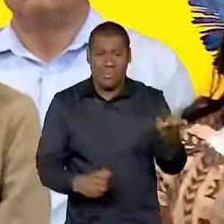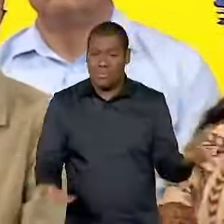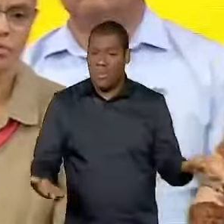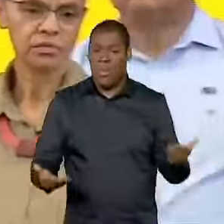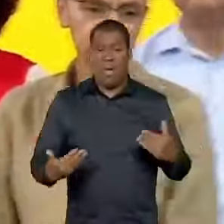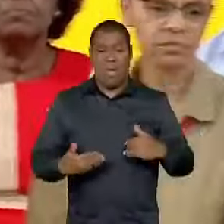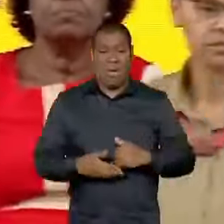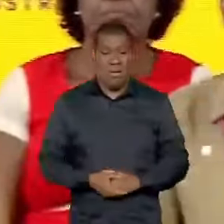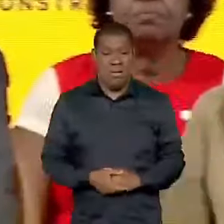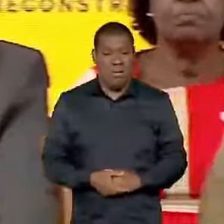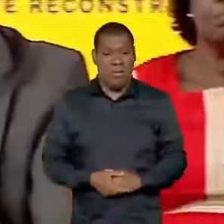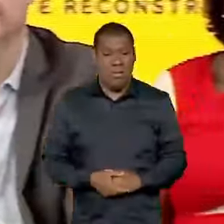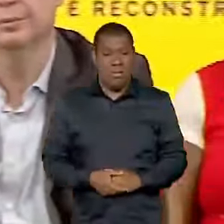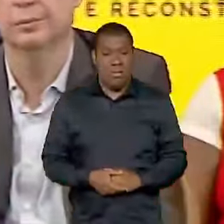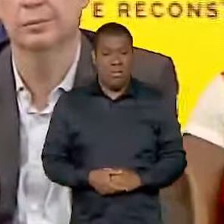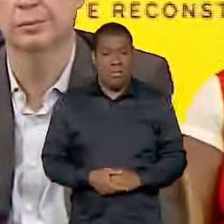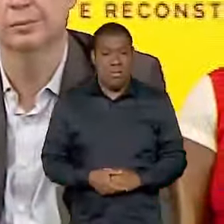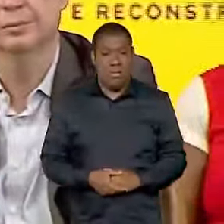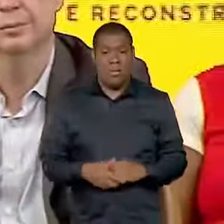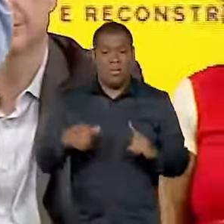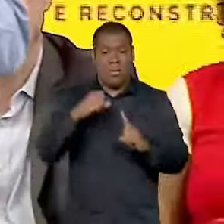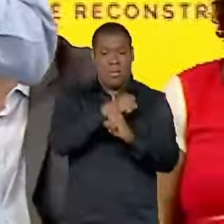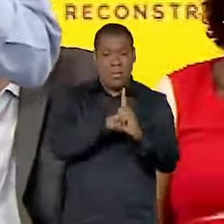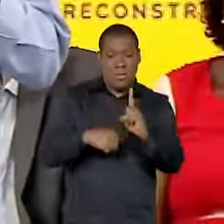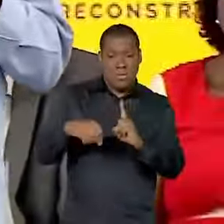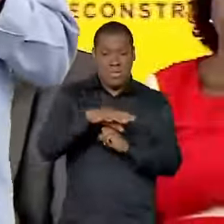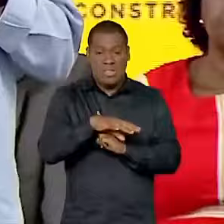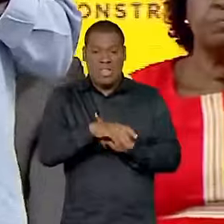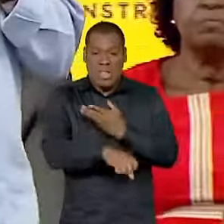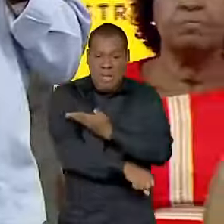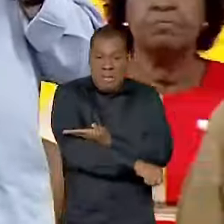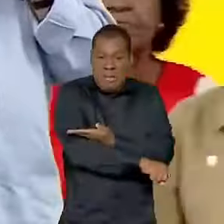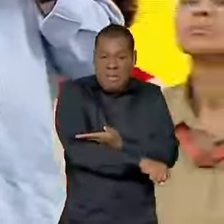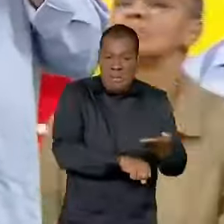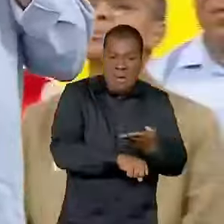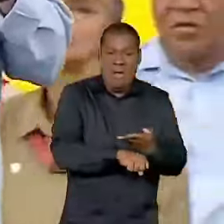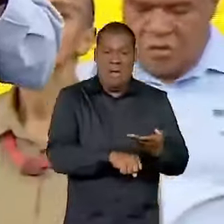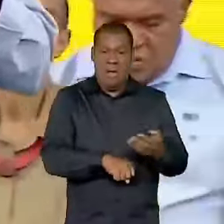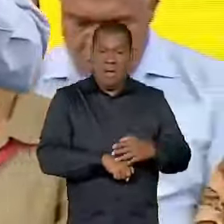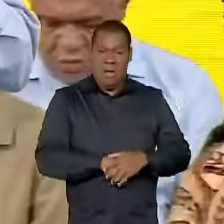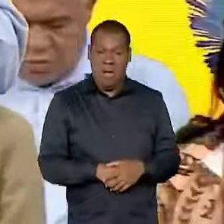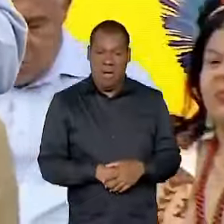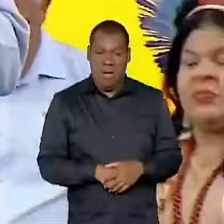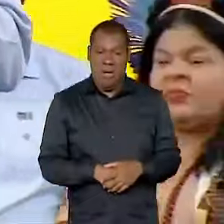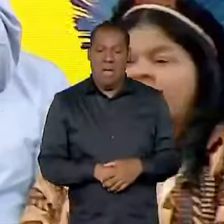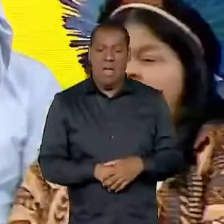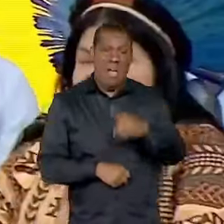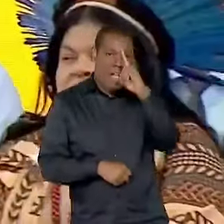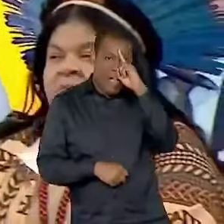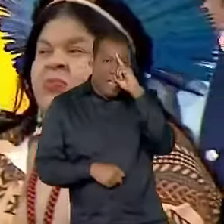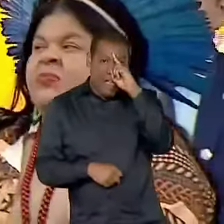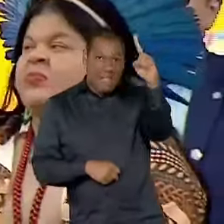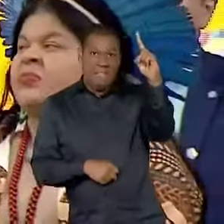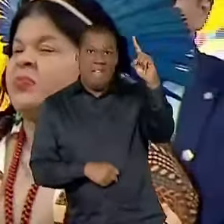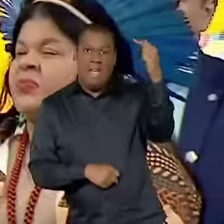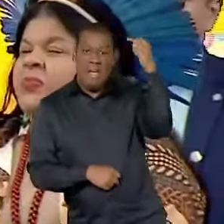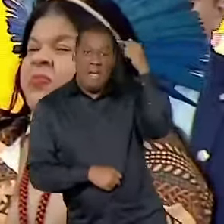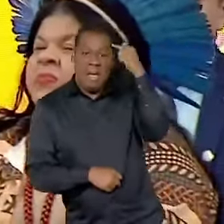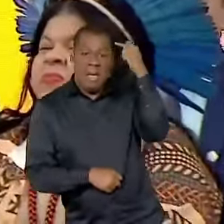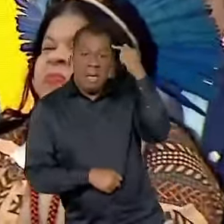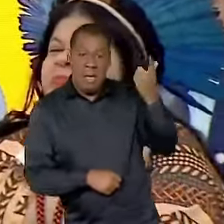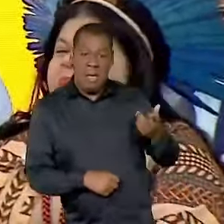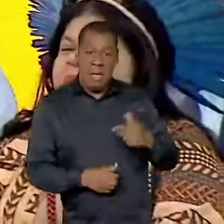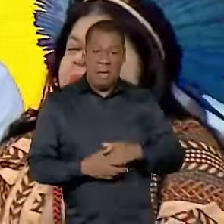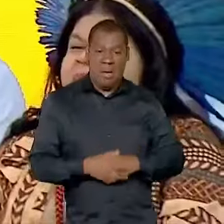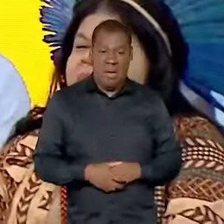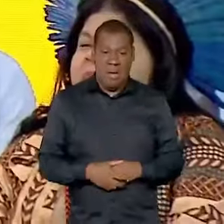da cabeça de uma sociedade branca que tem, sabe, a ideia fixa de que